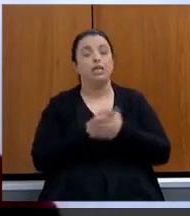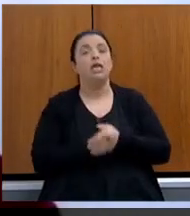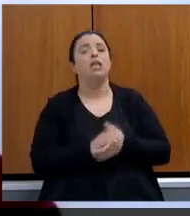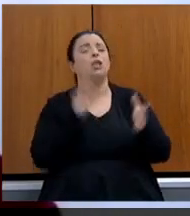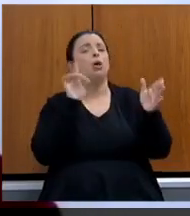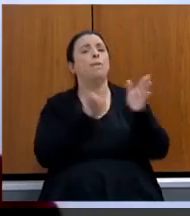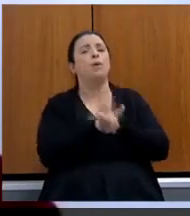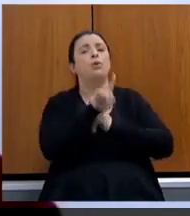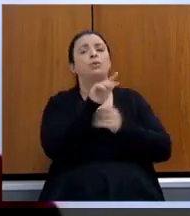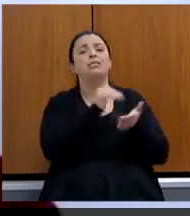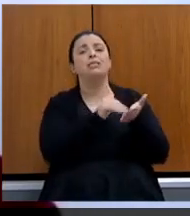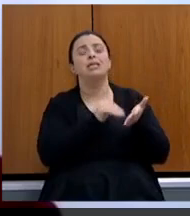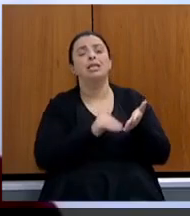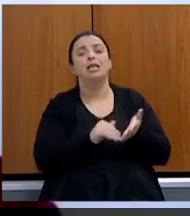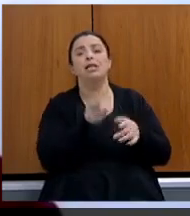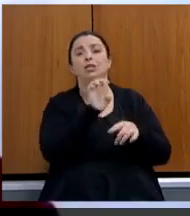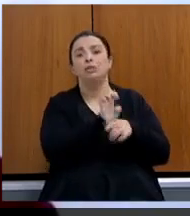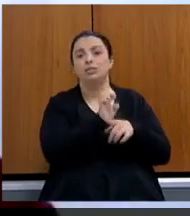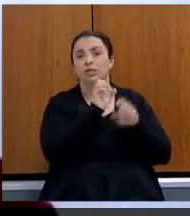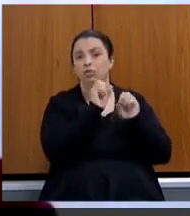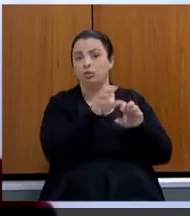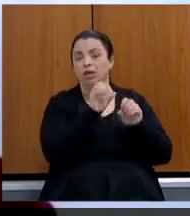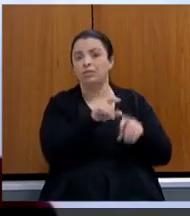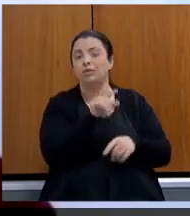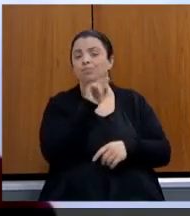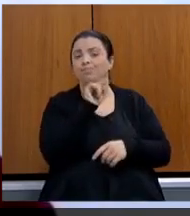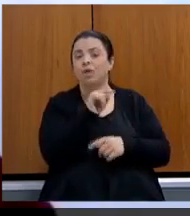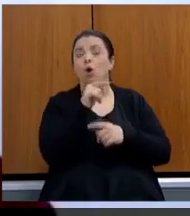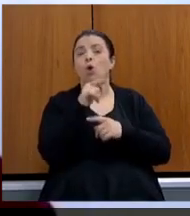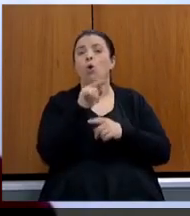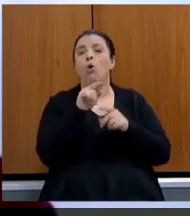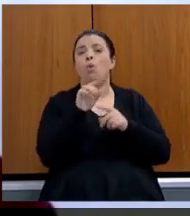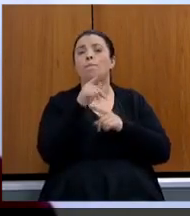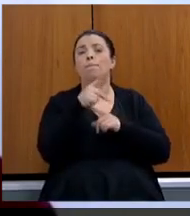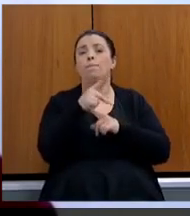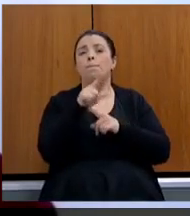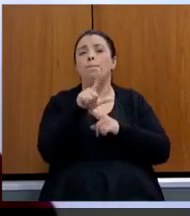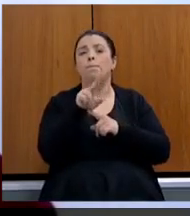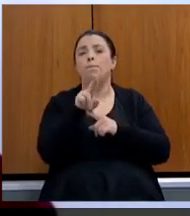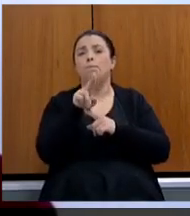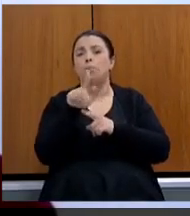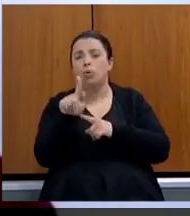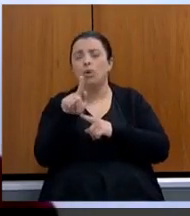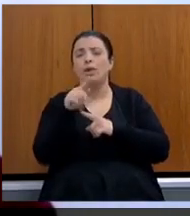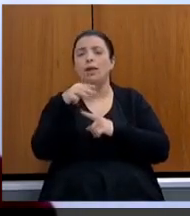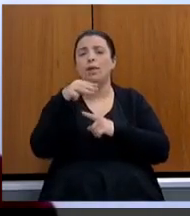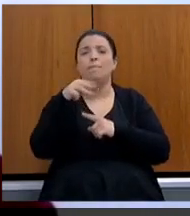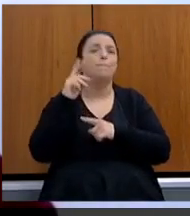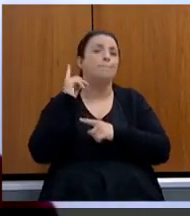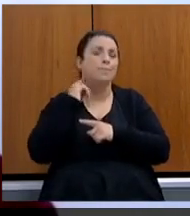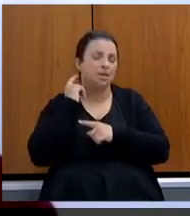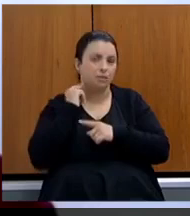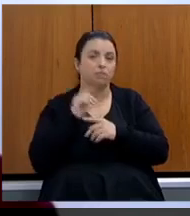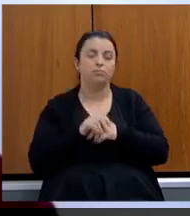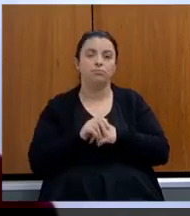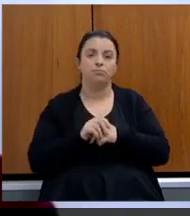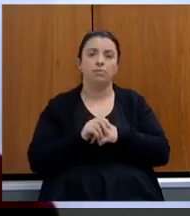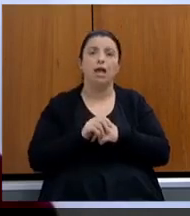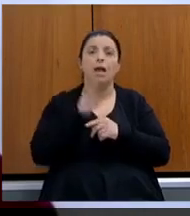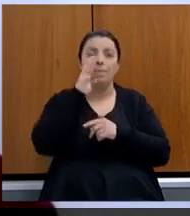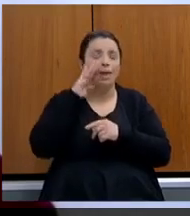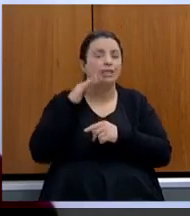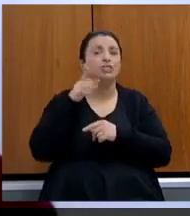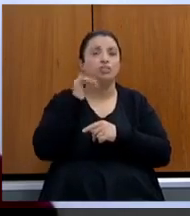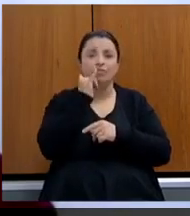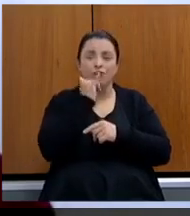da Secretaria de Estado de Educação sobre o plug minas né deitada Beatriz Cerqueira já trouxe aqui a menção do